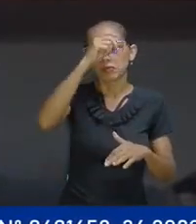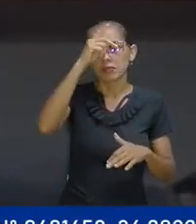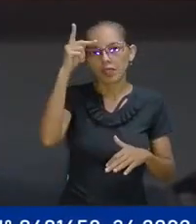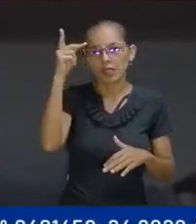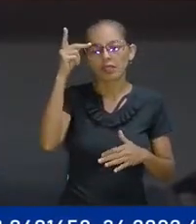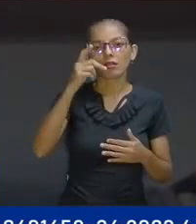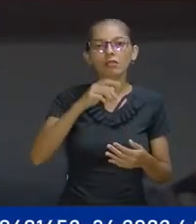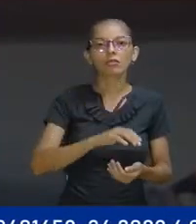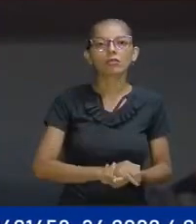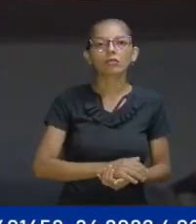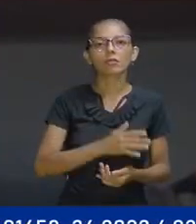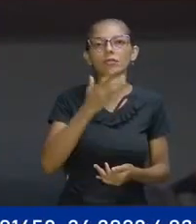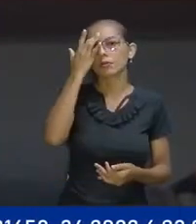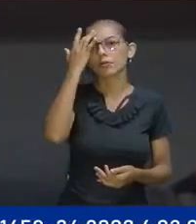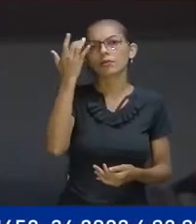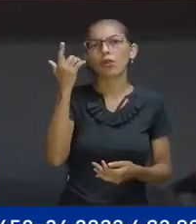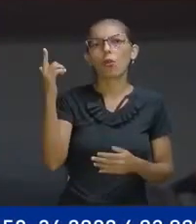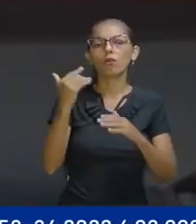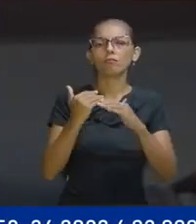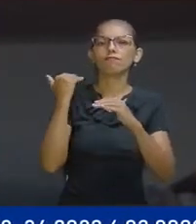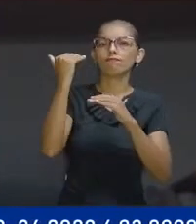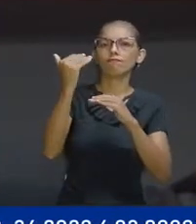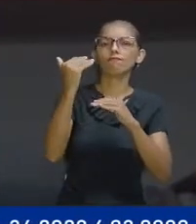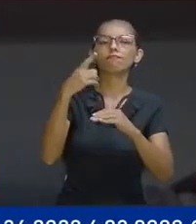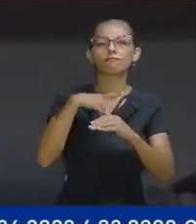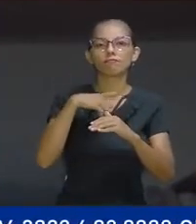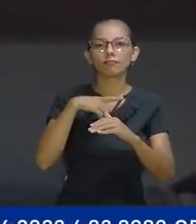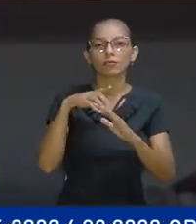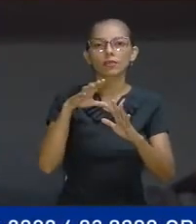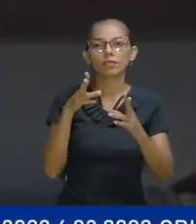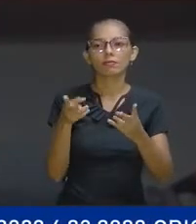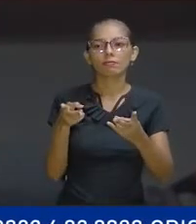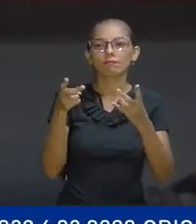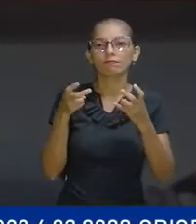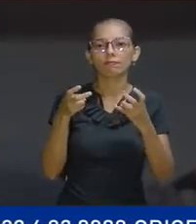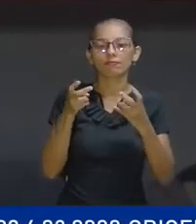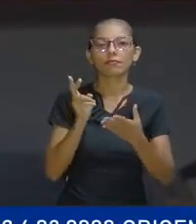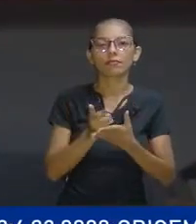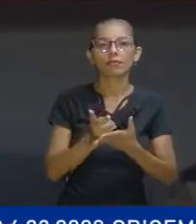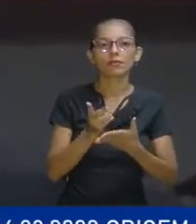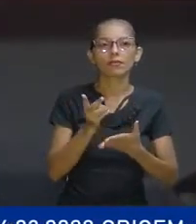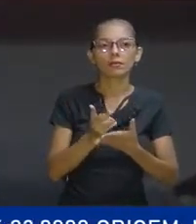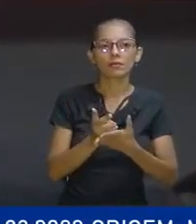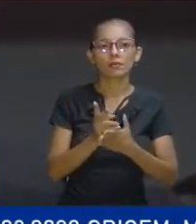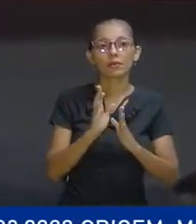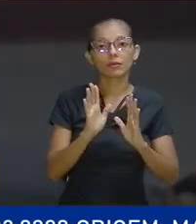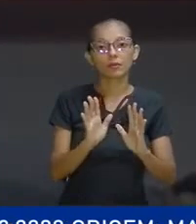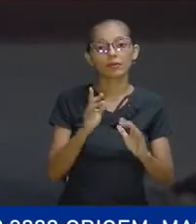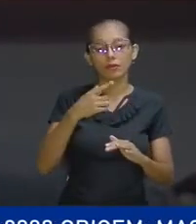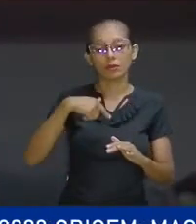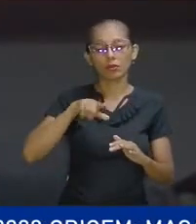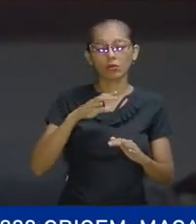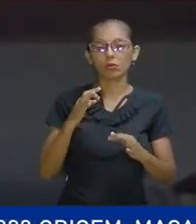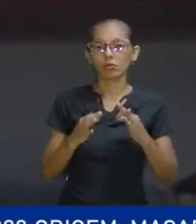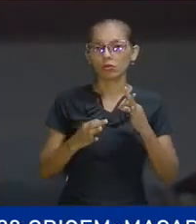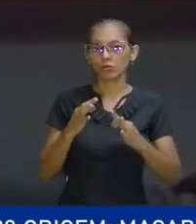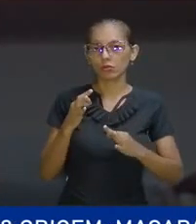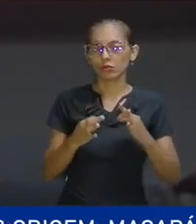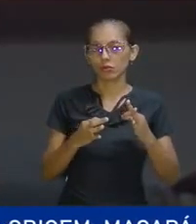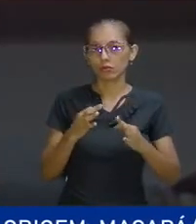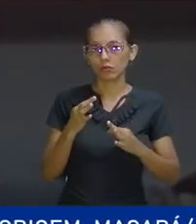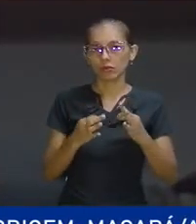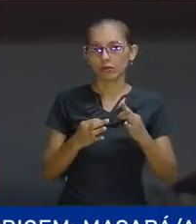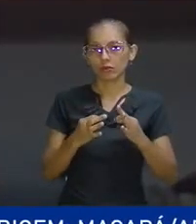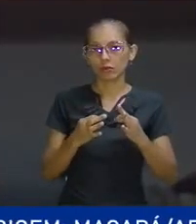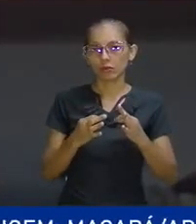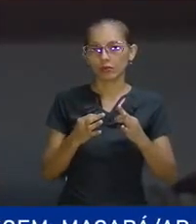é perceptível em muitas situações. Mas é claro que nós, julgadores, não podemos proferir julgamento